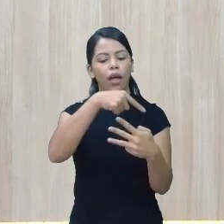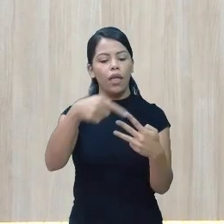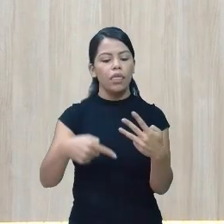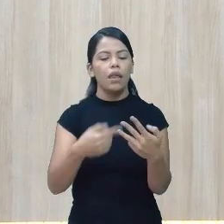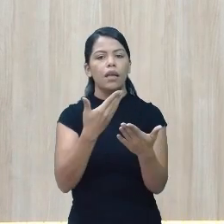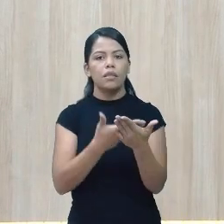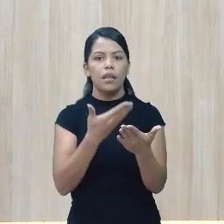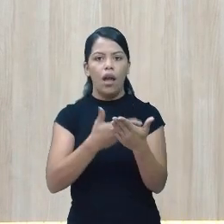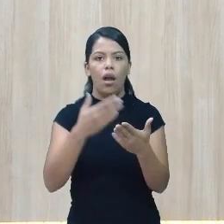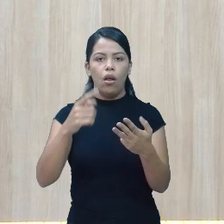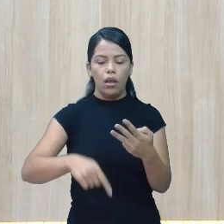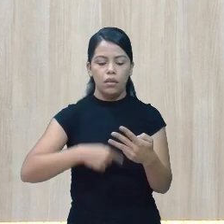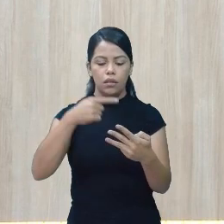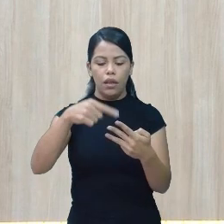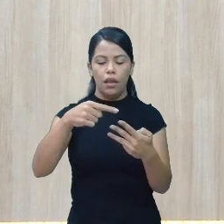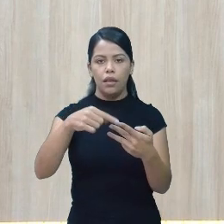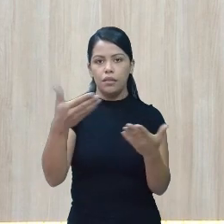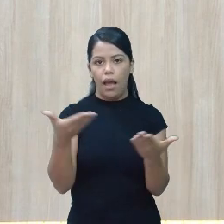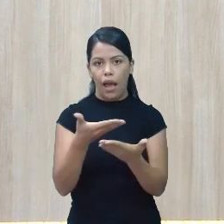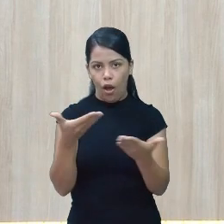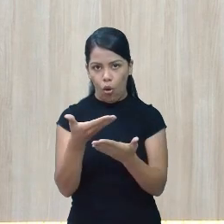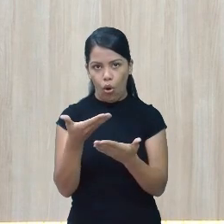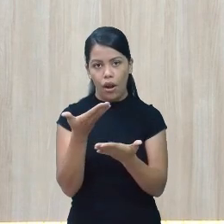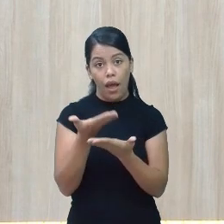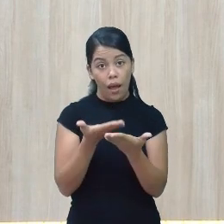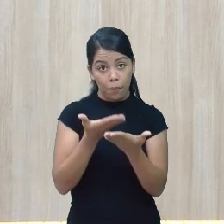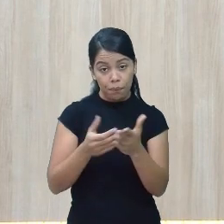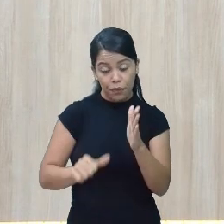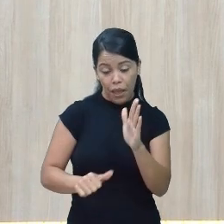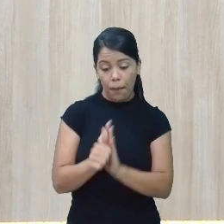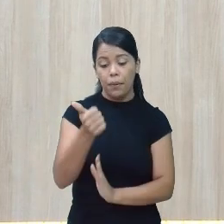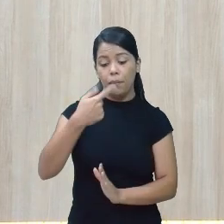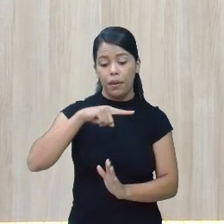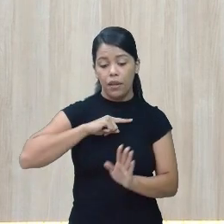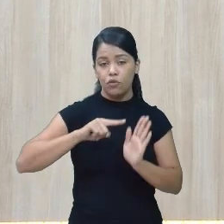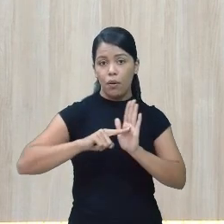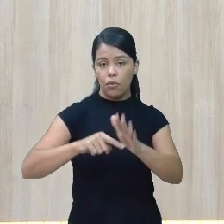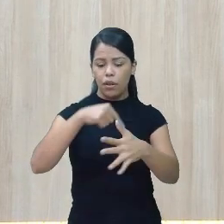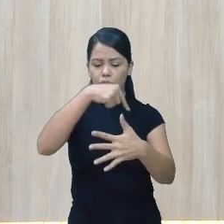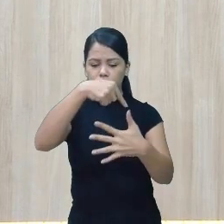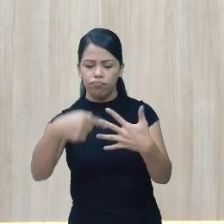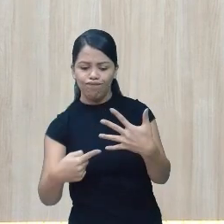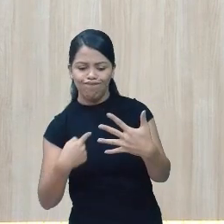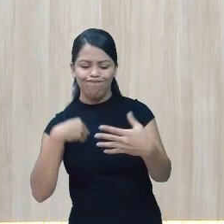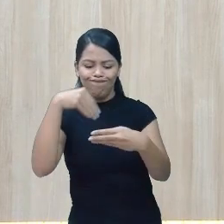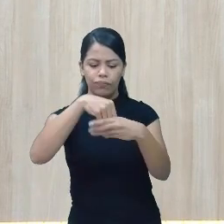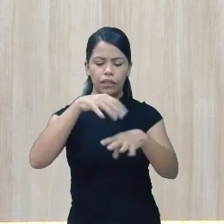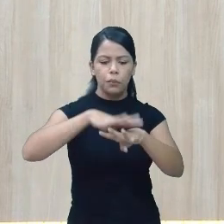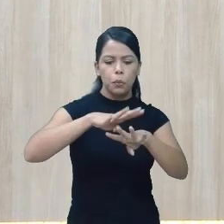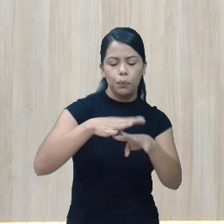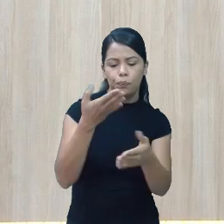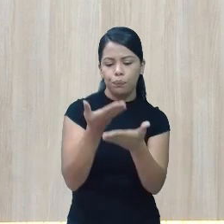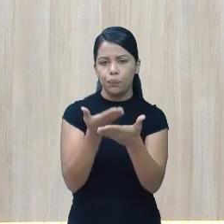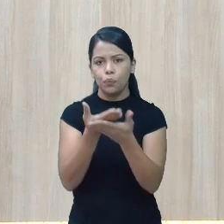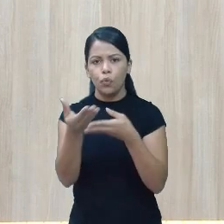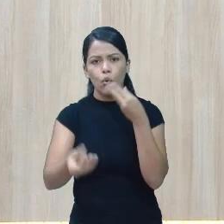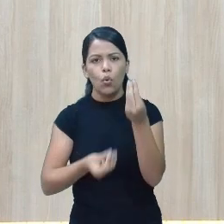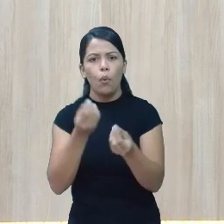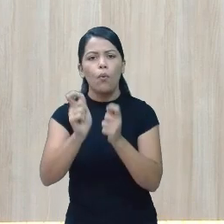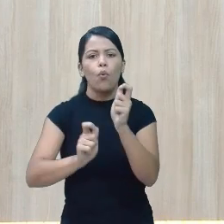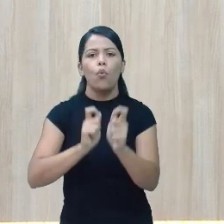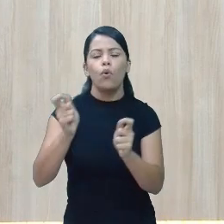essa a primeira, onde a gente vai trazer elementos que são estudados na matemática, como trabalhos